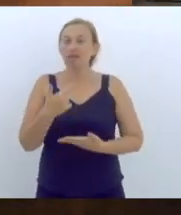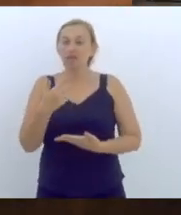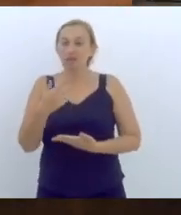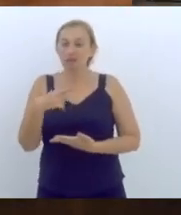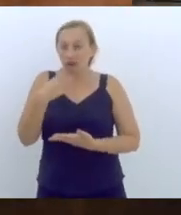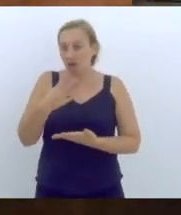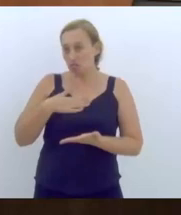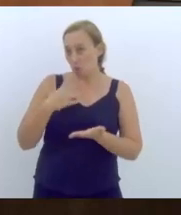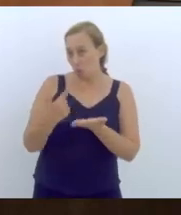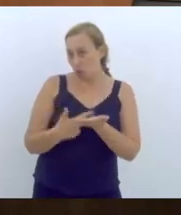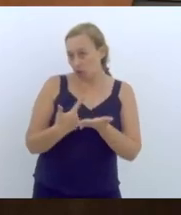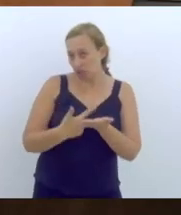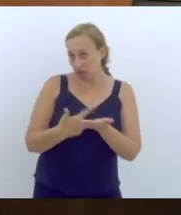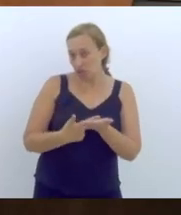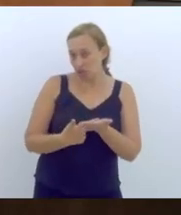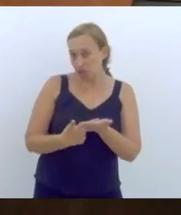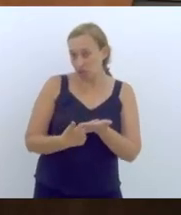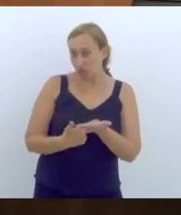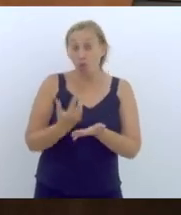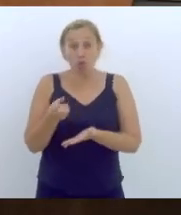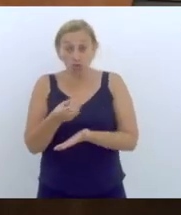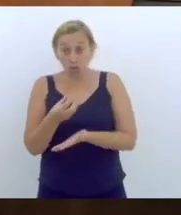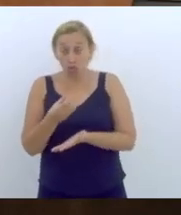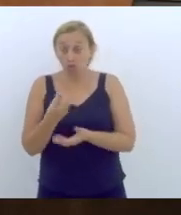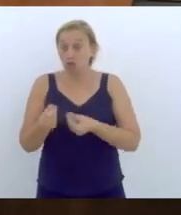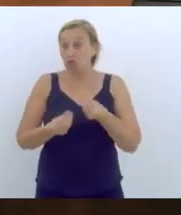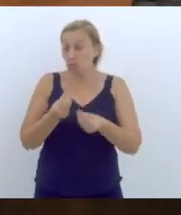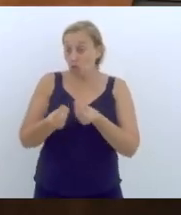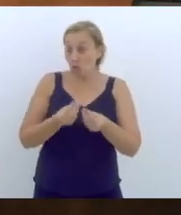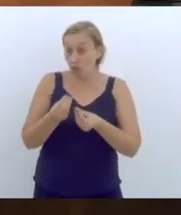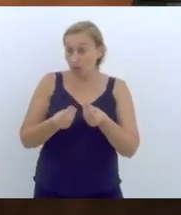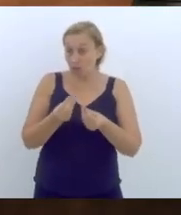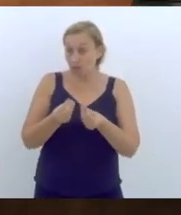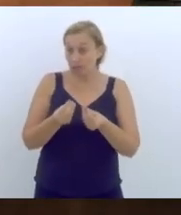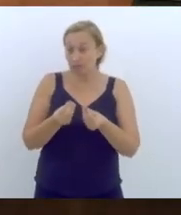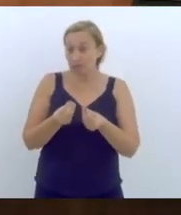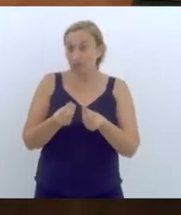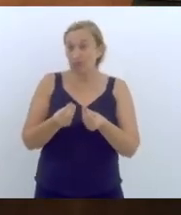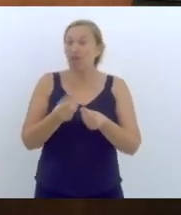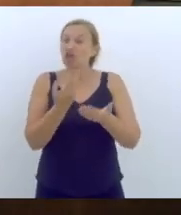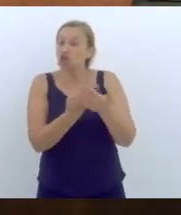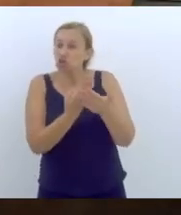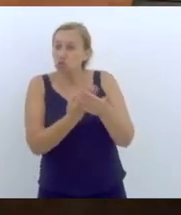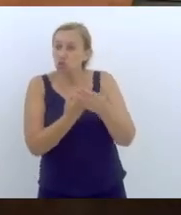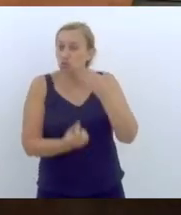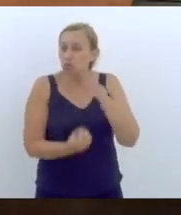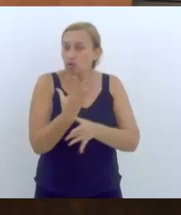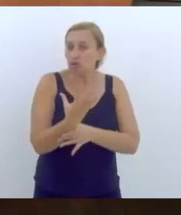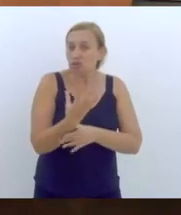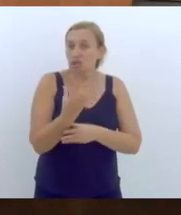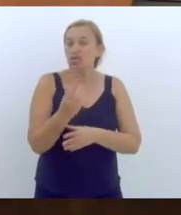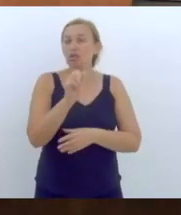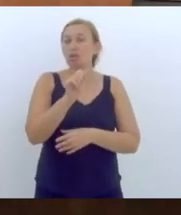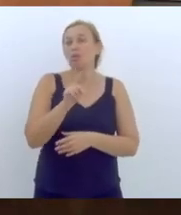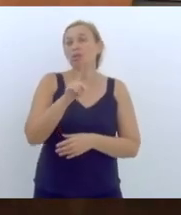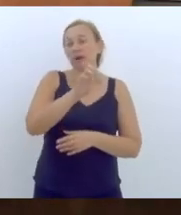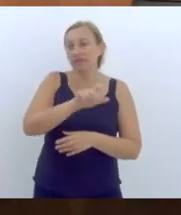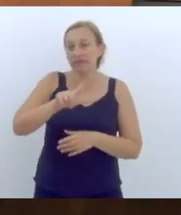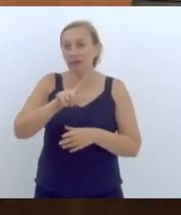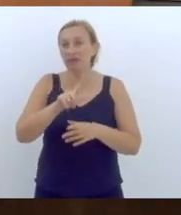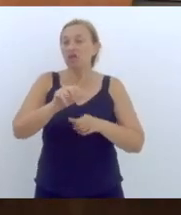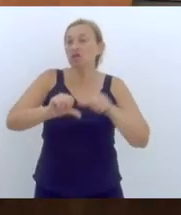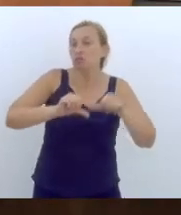meu livro, o meu mais recente livro, Como Dialogar com o Negacionista, estudos produzidos exatamente pelo painel intergovernamental de